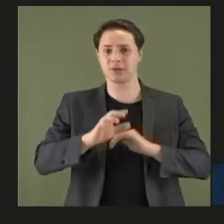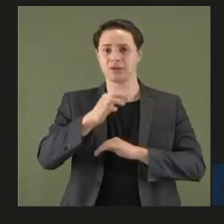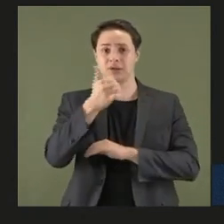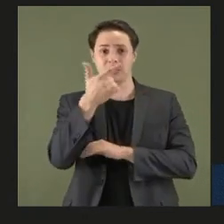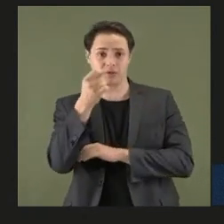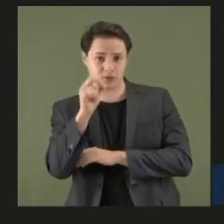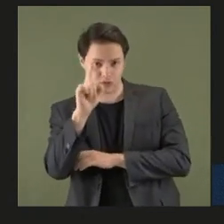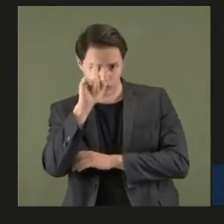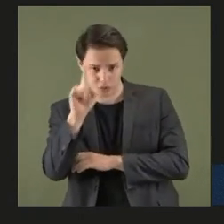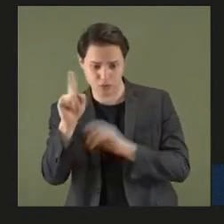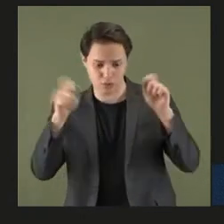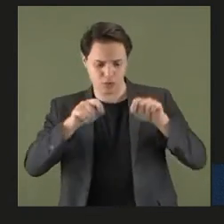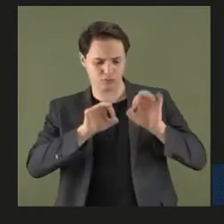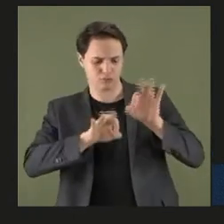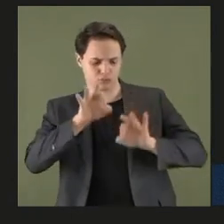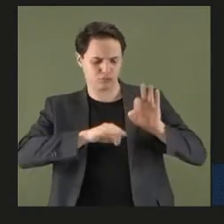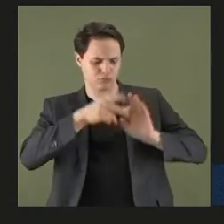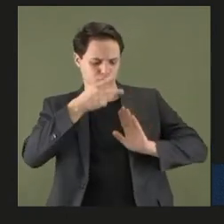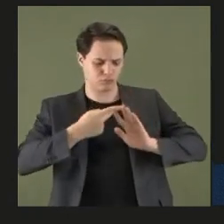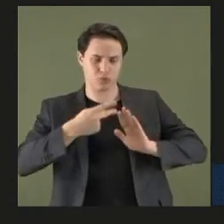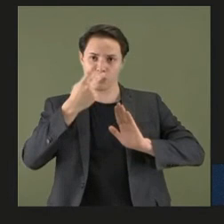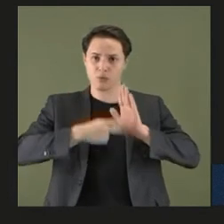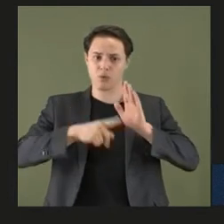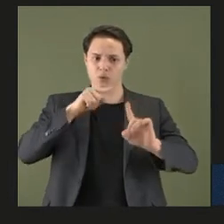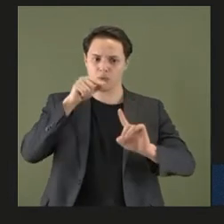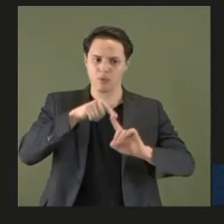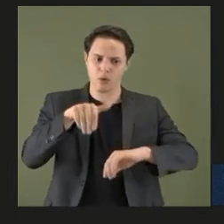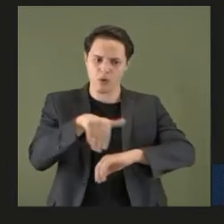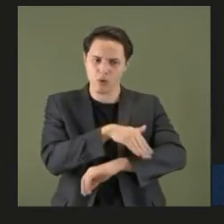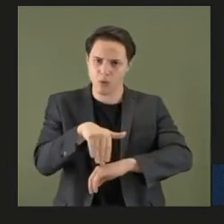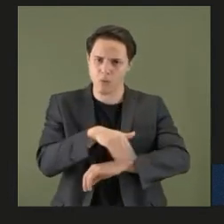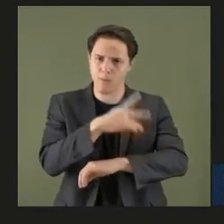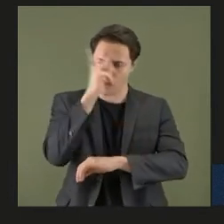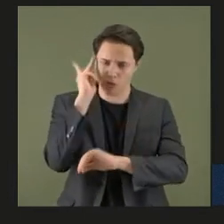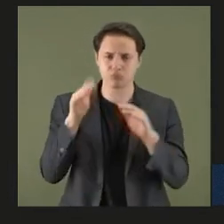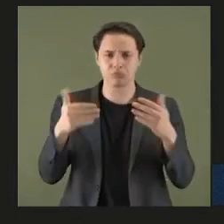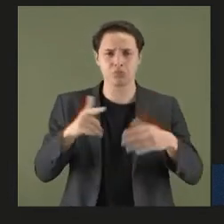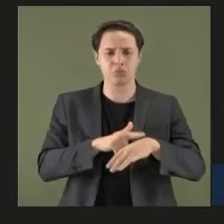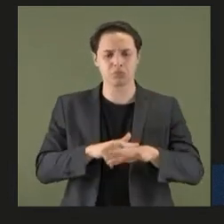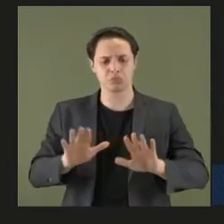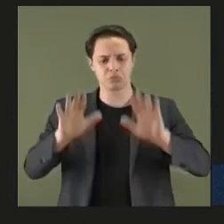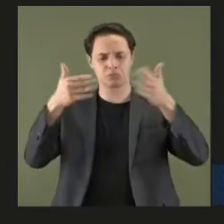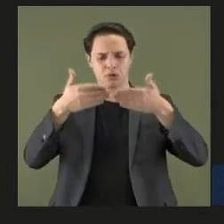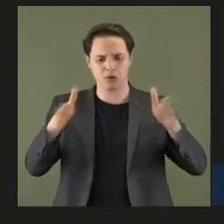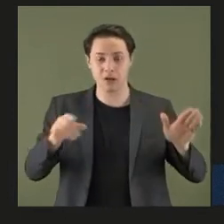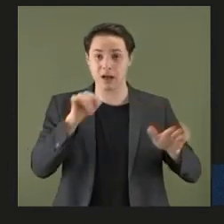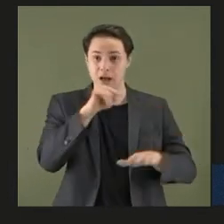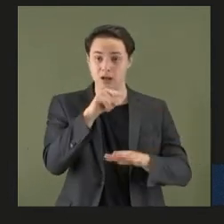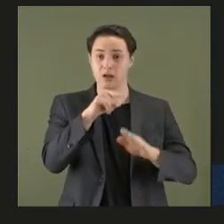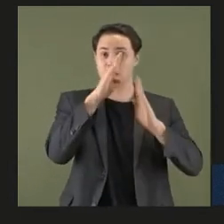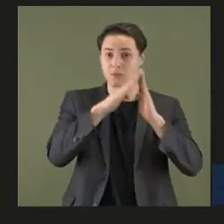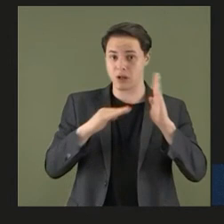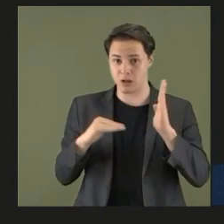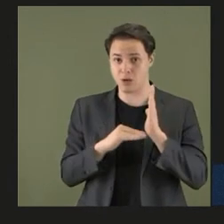120 dias, preparasse um programa com esse objetivo. Durante a cerimônia de lançamento no Palácio do Planalto,